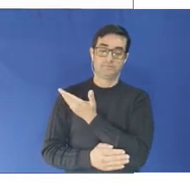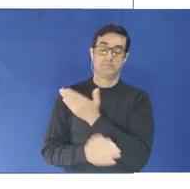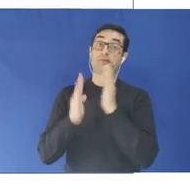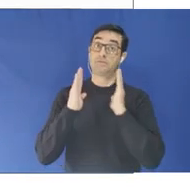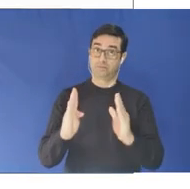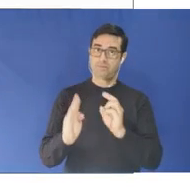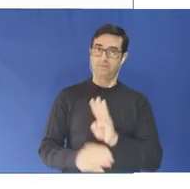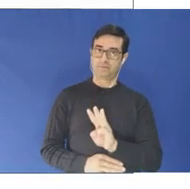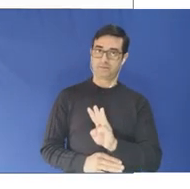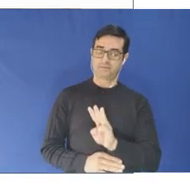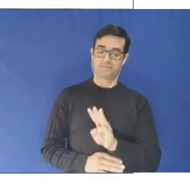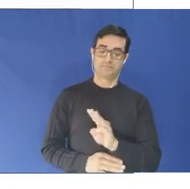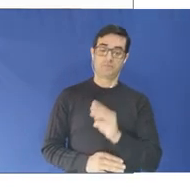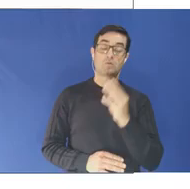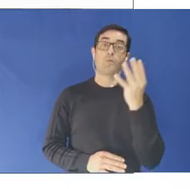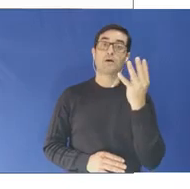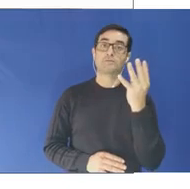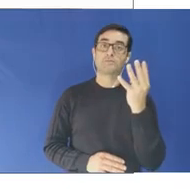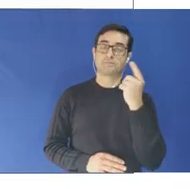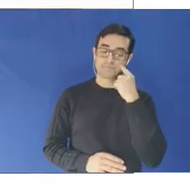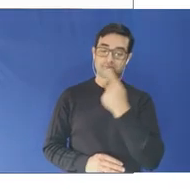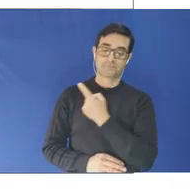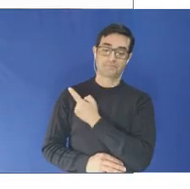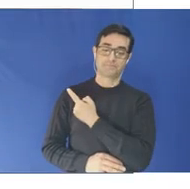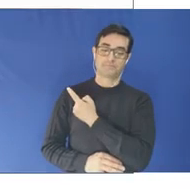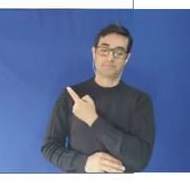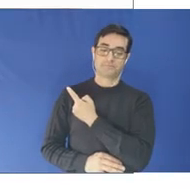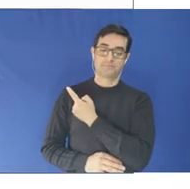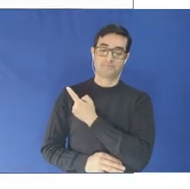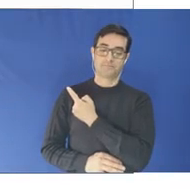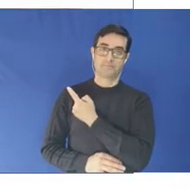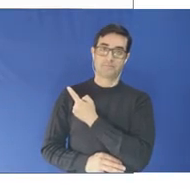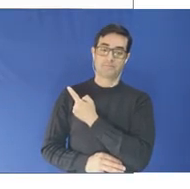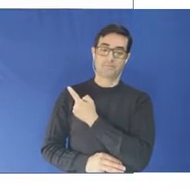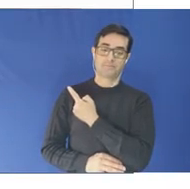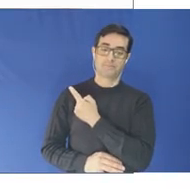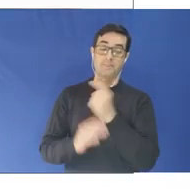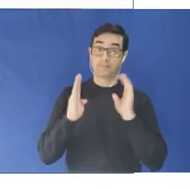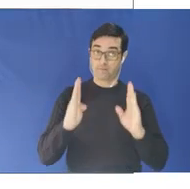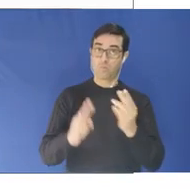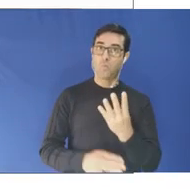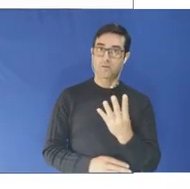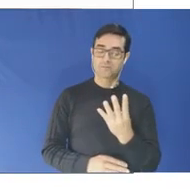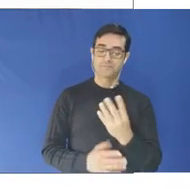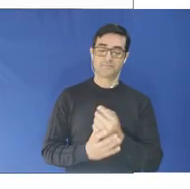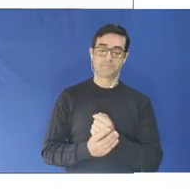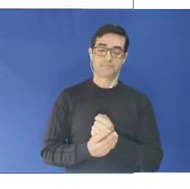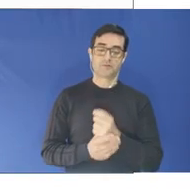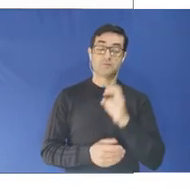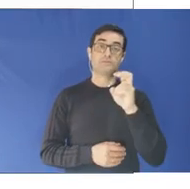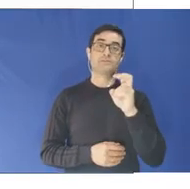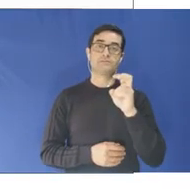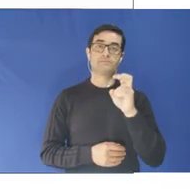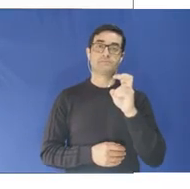3P6 e 3D10. Está aqui. O 4. Tem o 4S2, 4P6, 4D10. Está